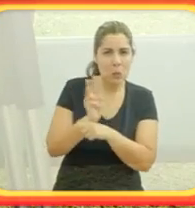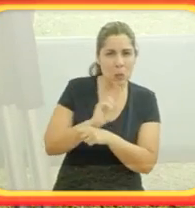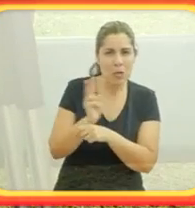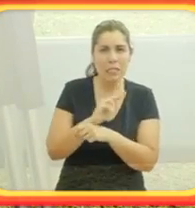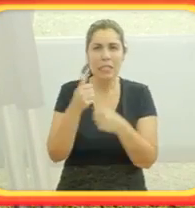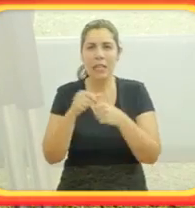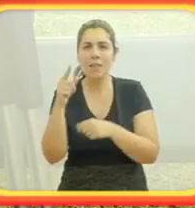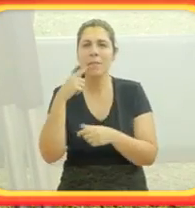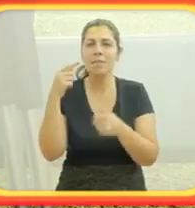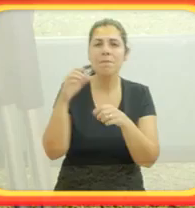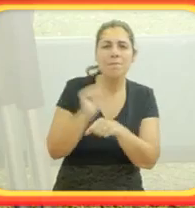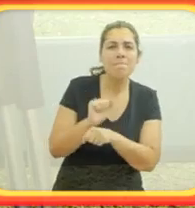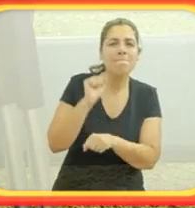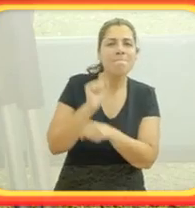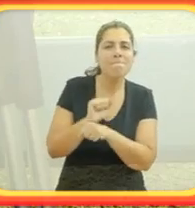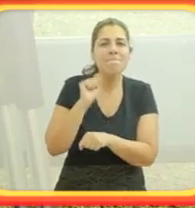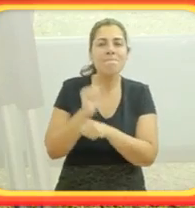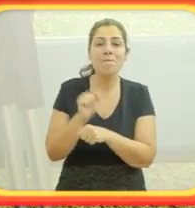estava lá me esperando.